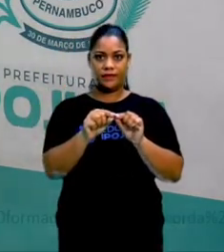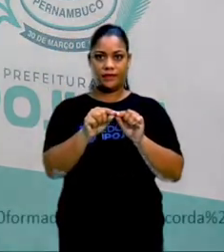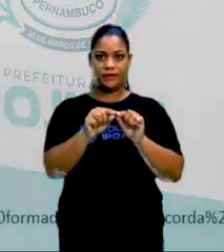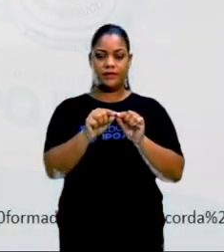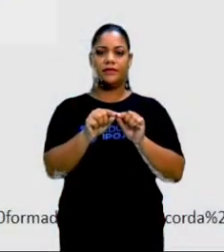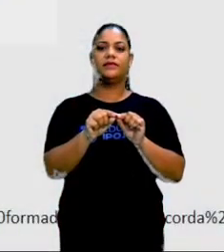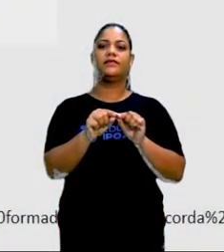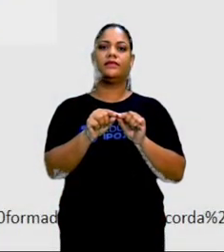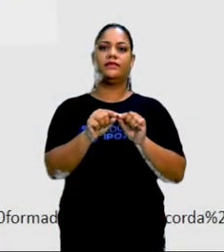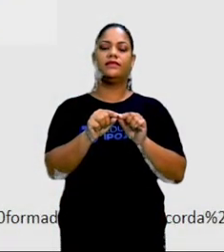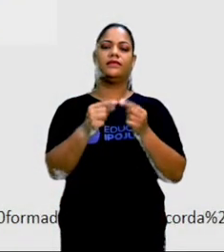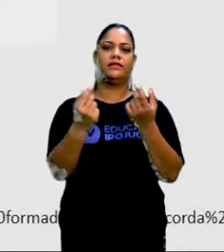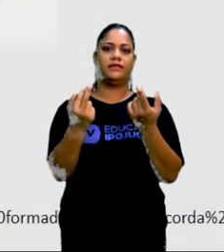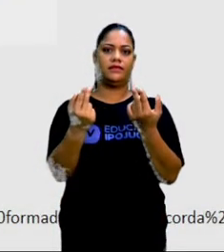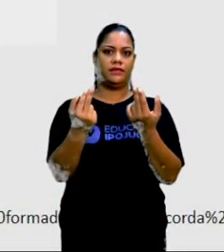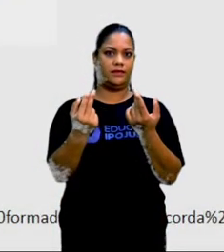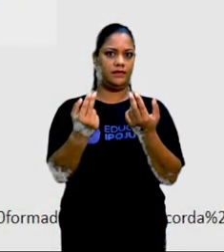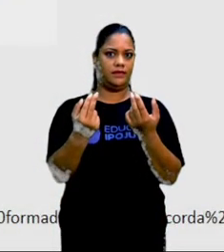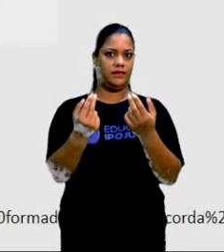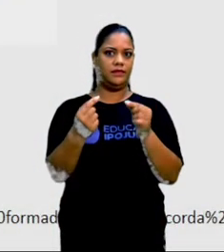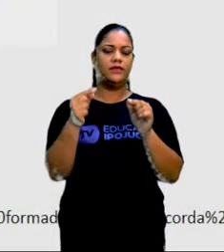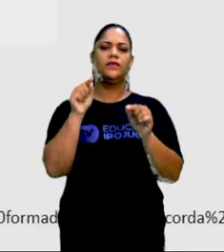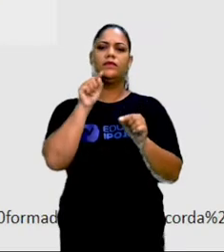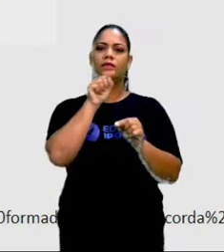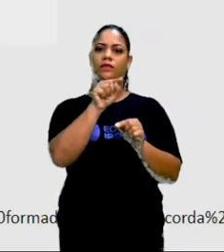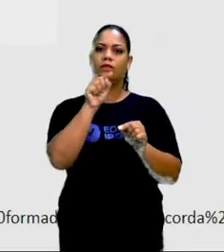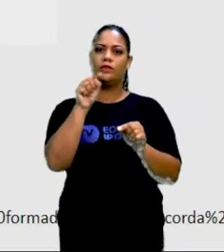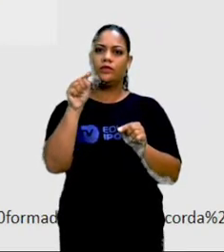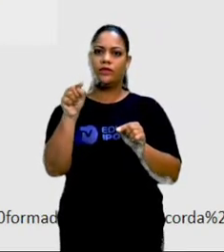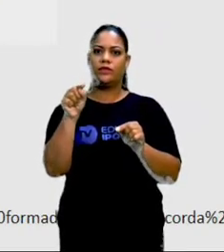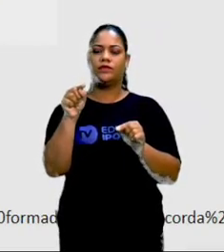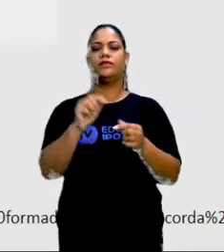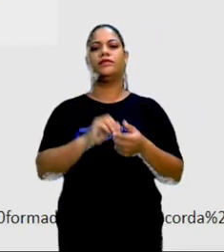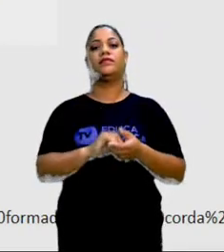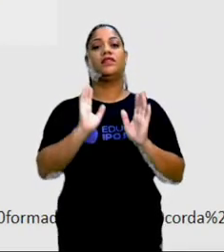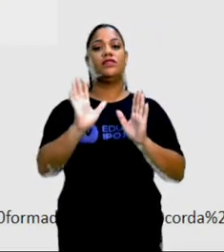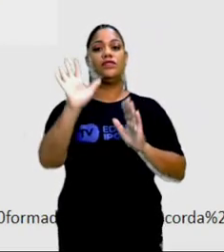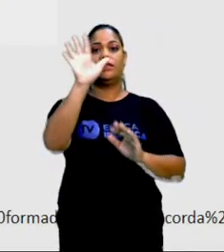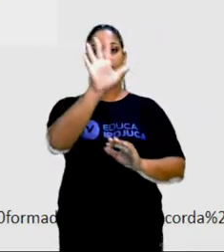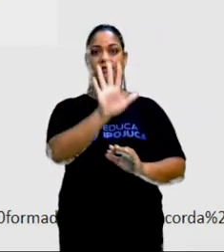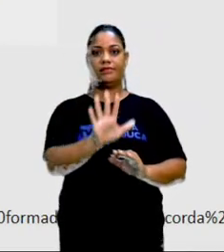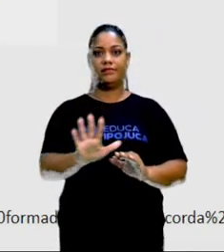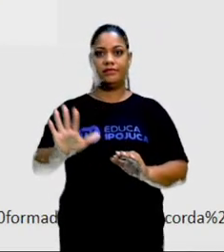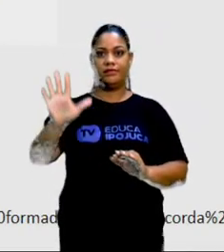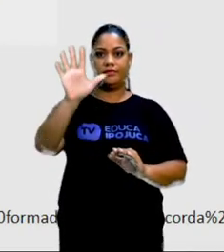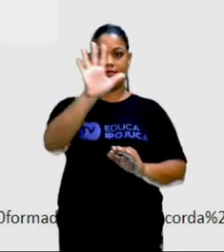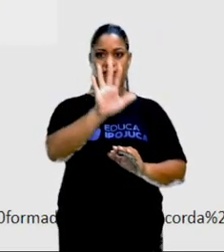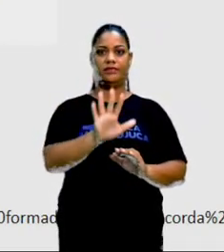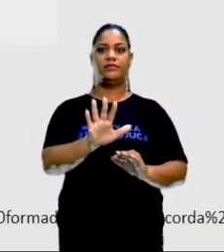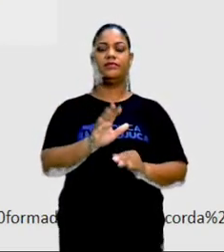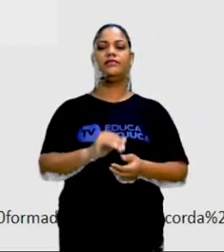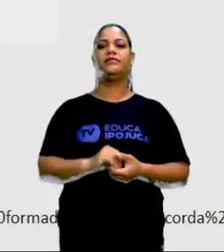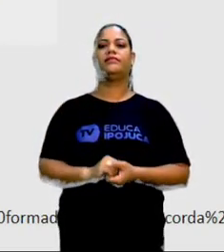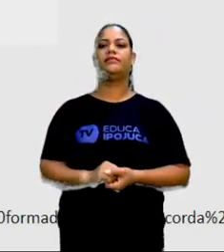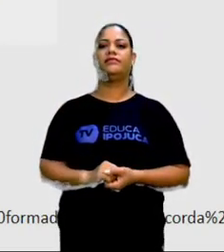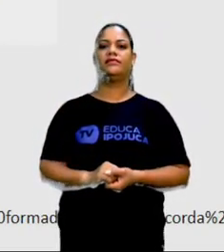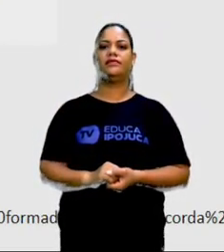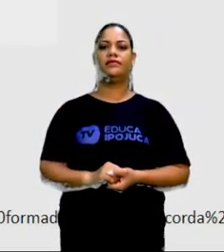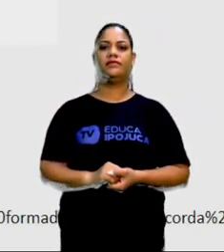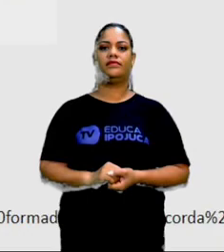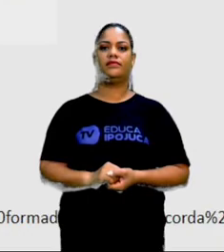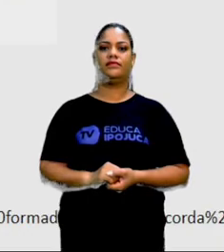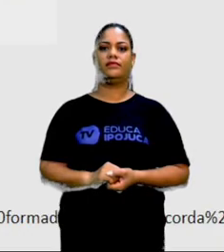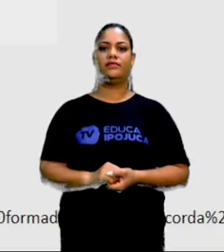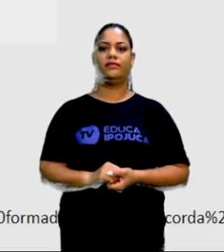que estão entre uma mesma distância do centro. Já o círculo é a região delimitada pela circunferência.